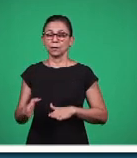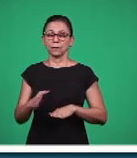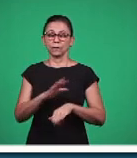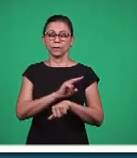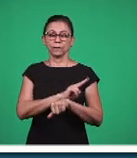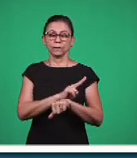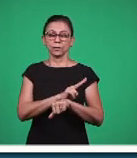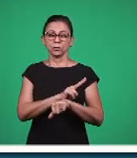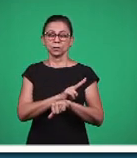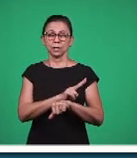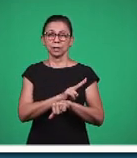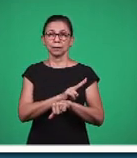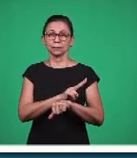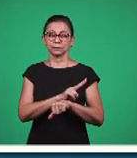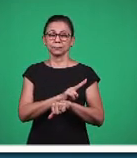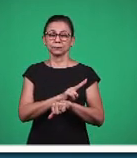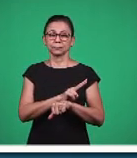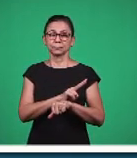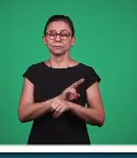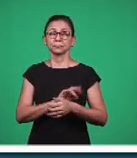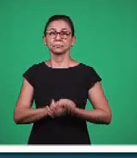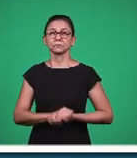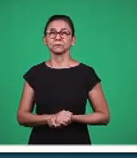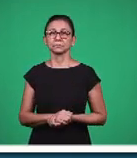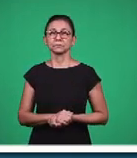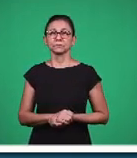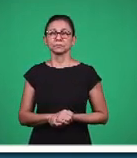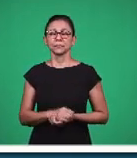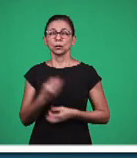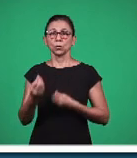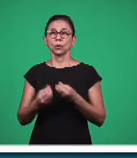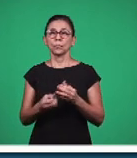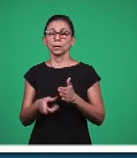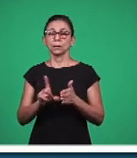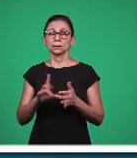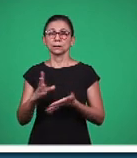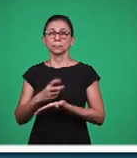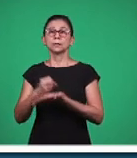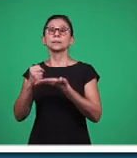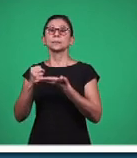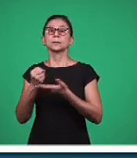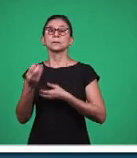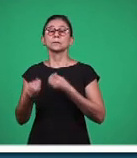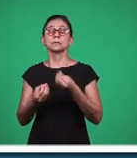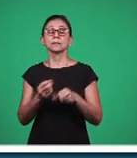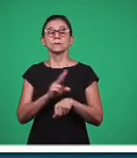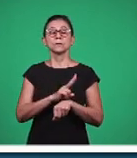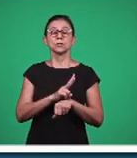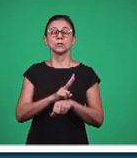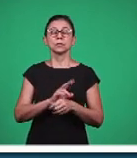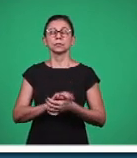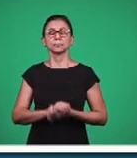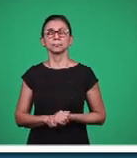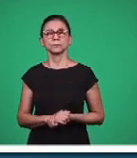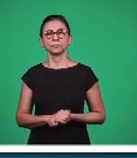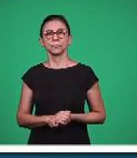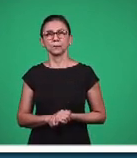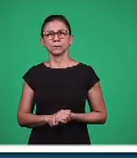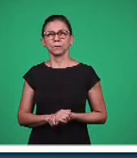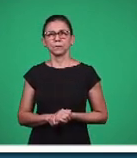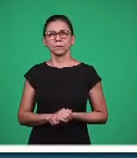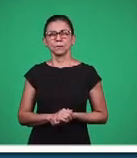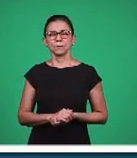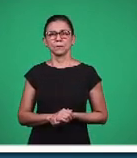da Igreja? E aqui algumas observações. Responda com um verso que está no